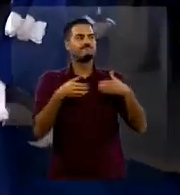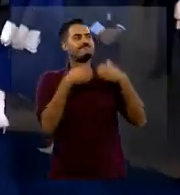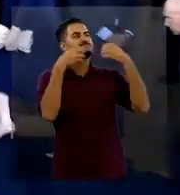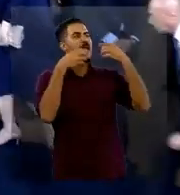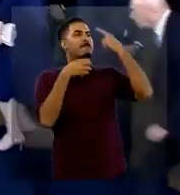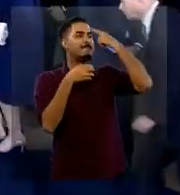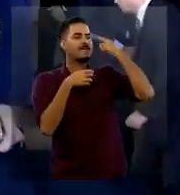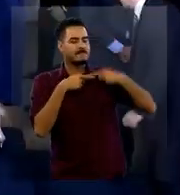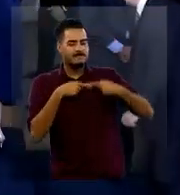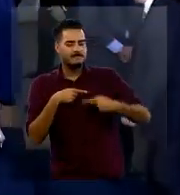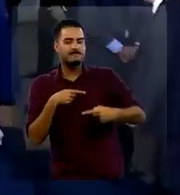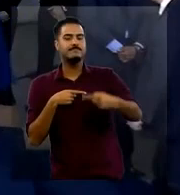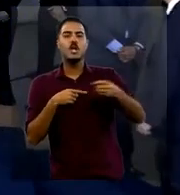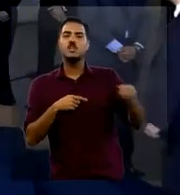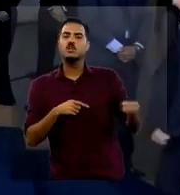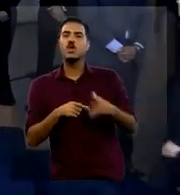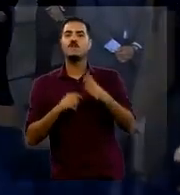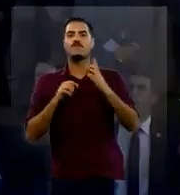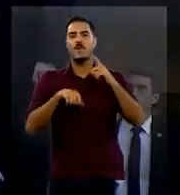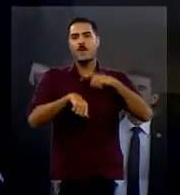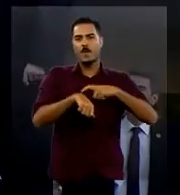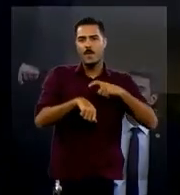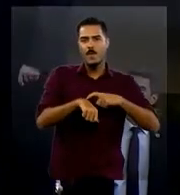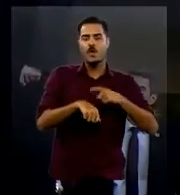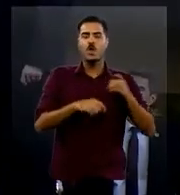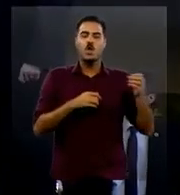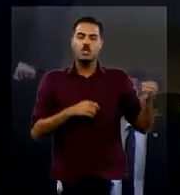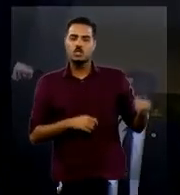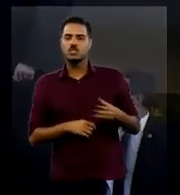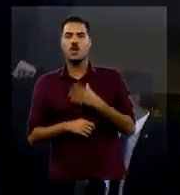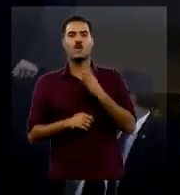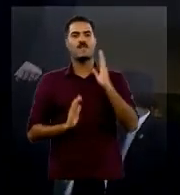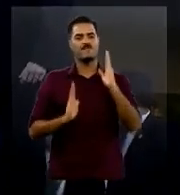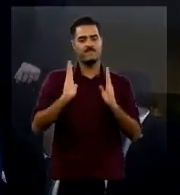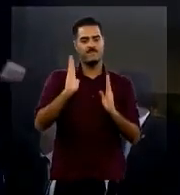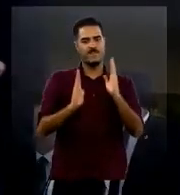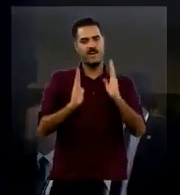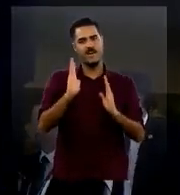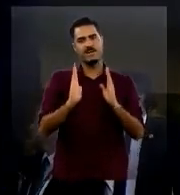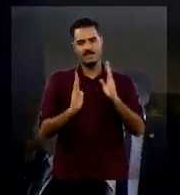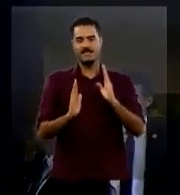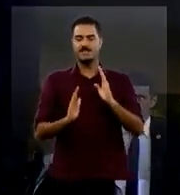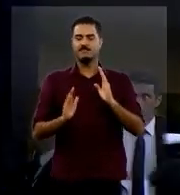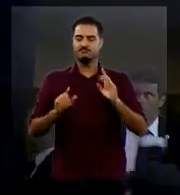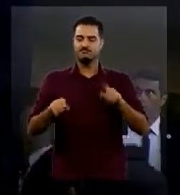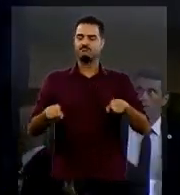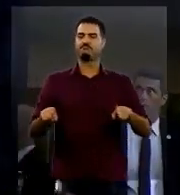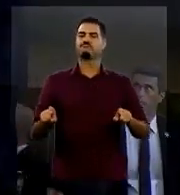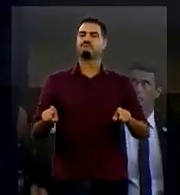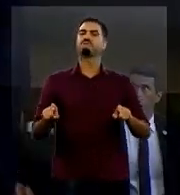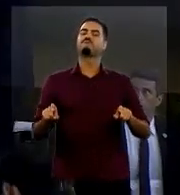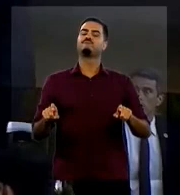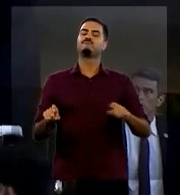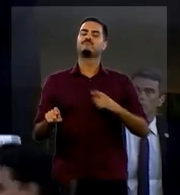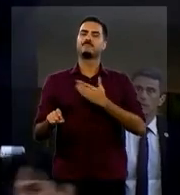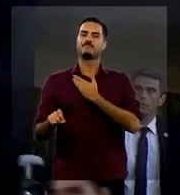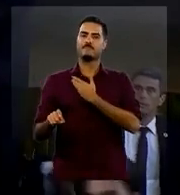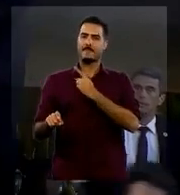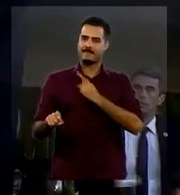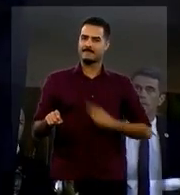nova fase, ao mandato, né, do presidente Jair Bolsonaro. Esse novo governo que se